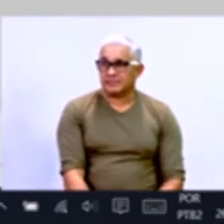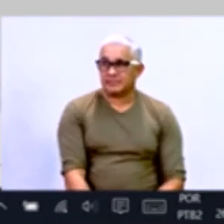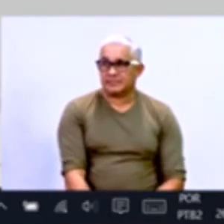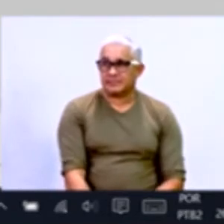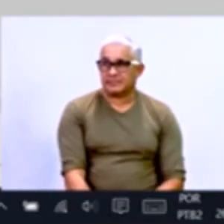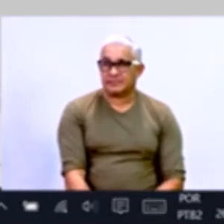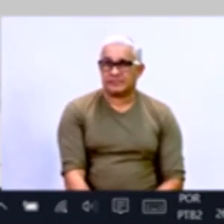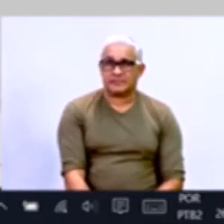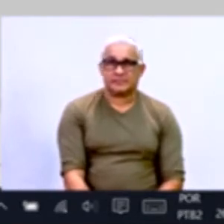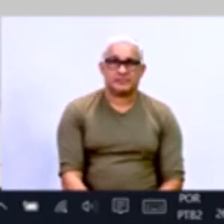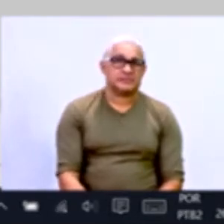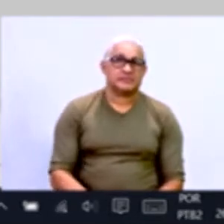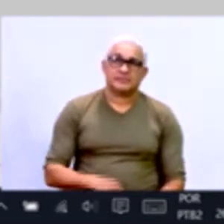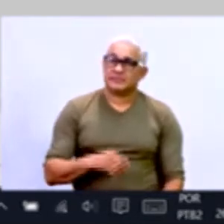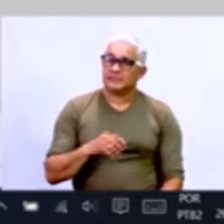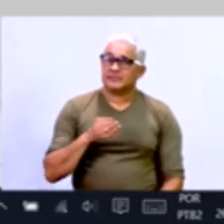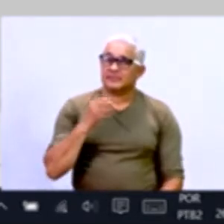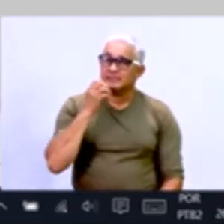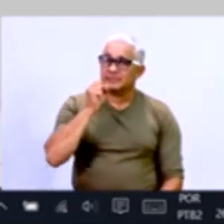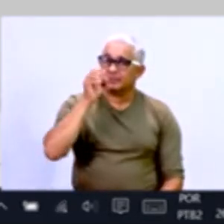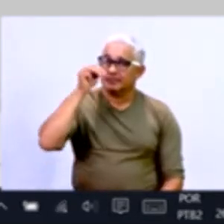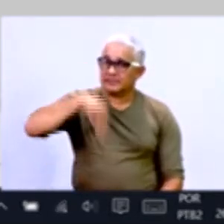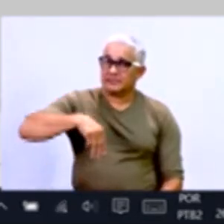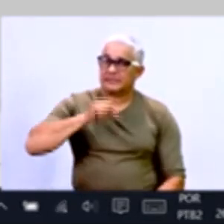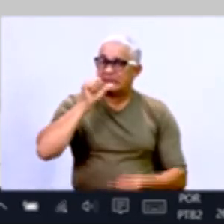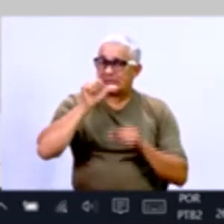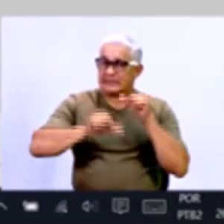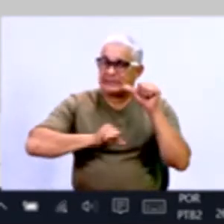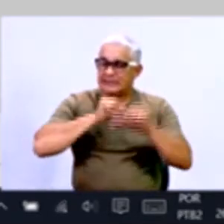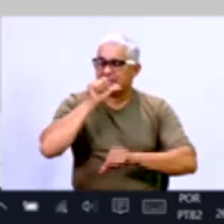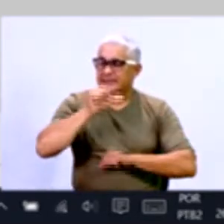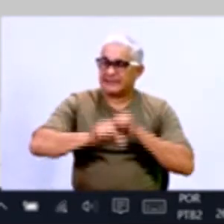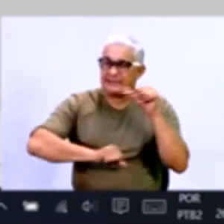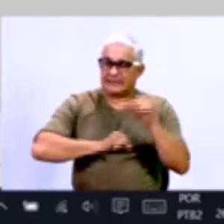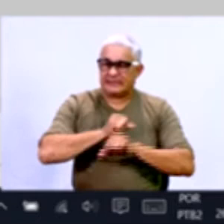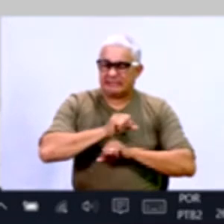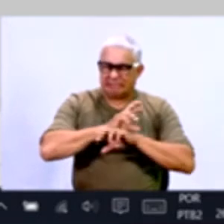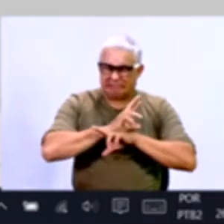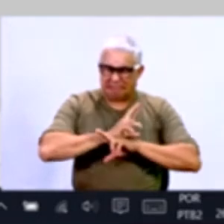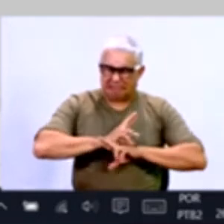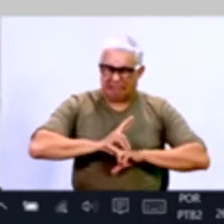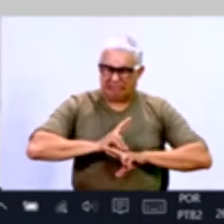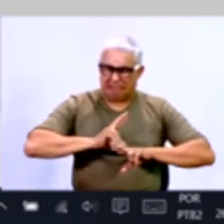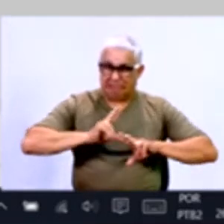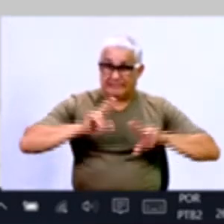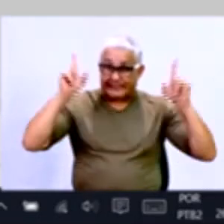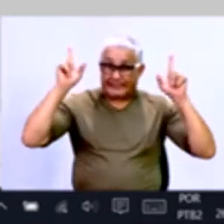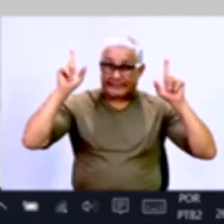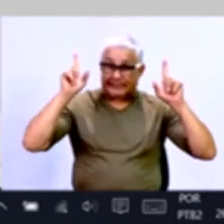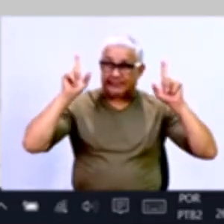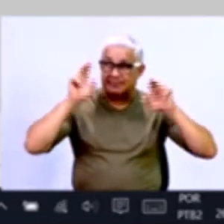Olha como muda o som, né? Mudou completamente o som.